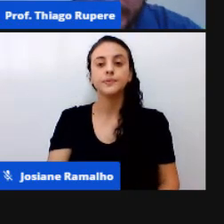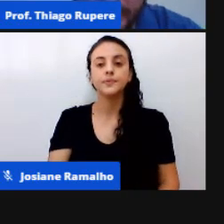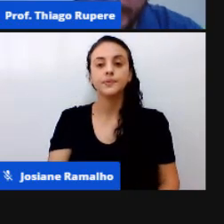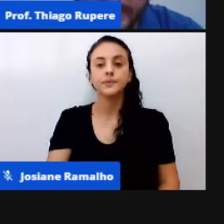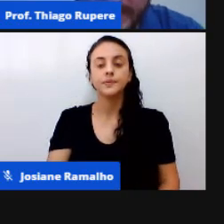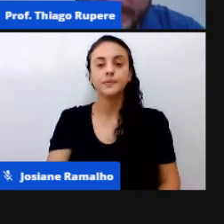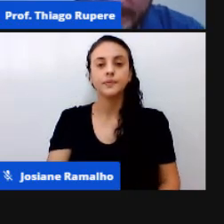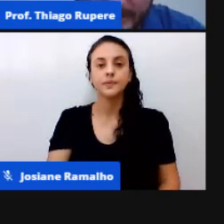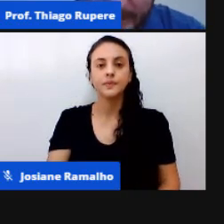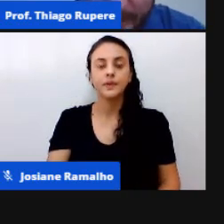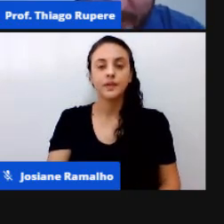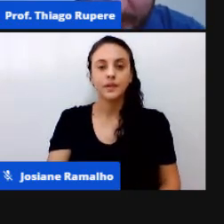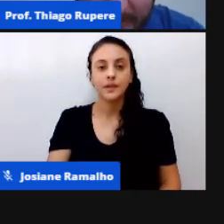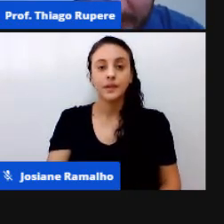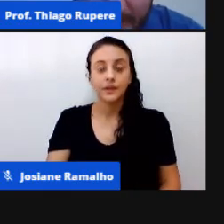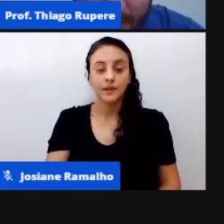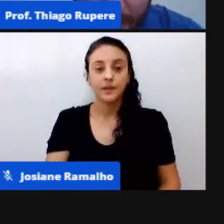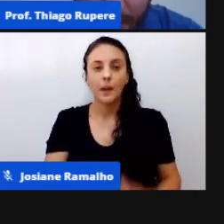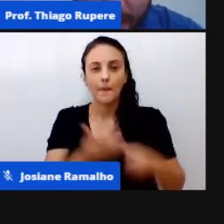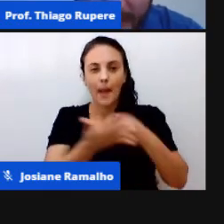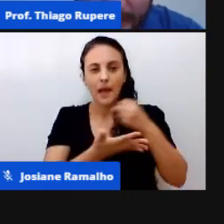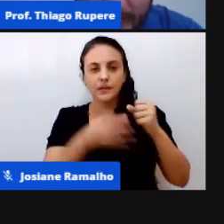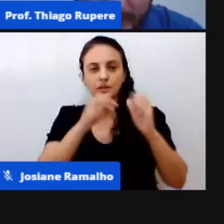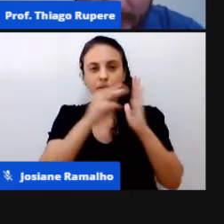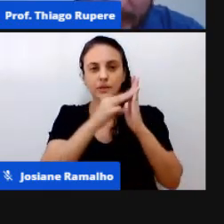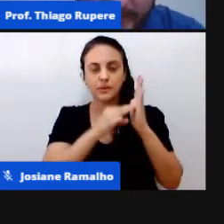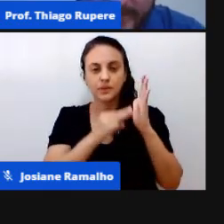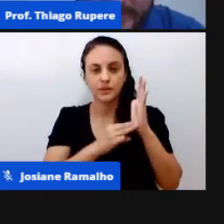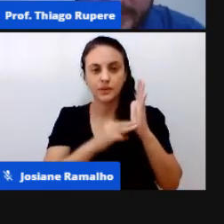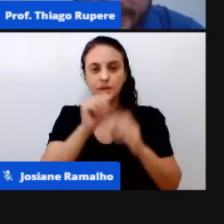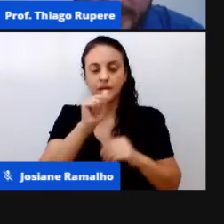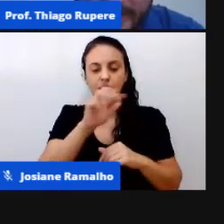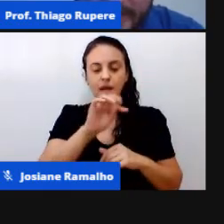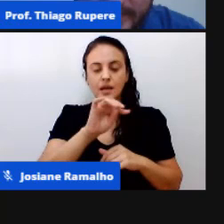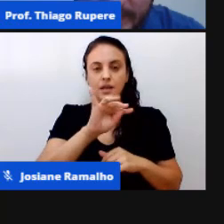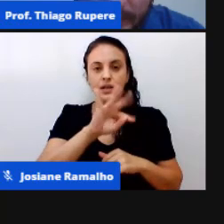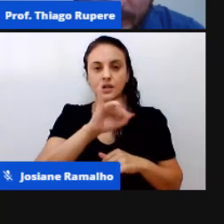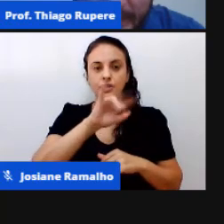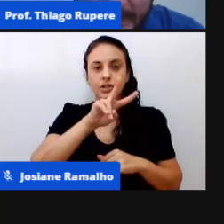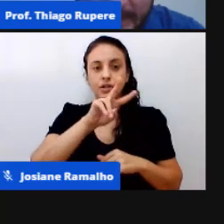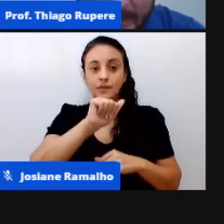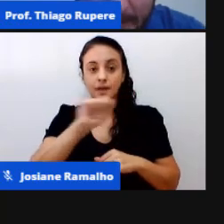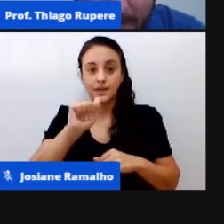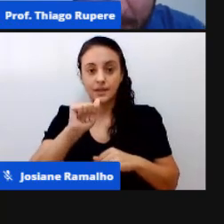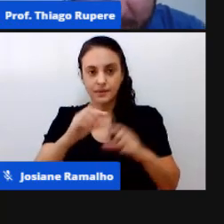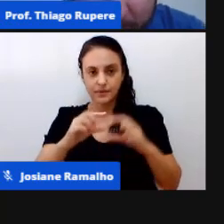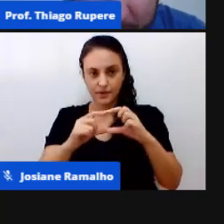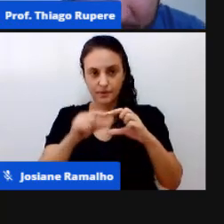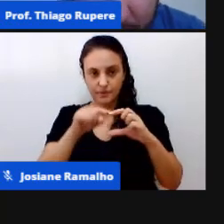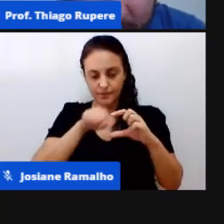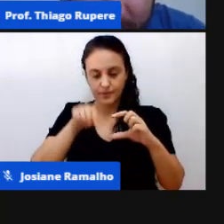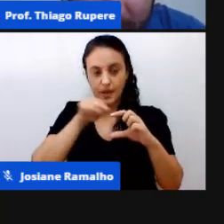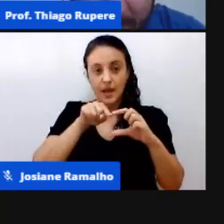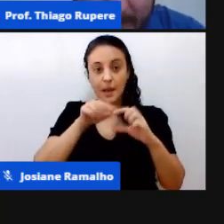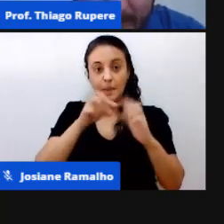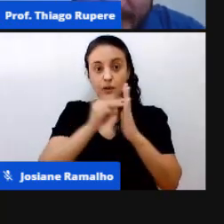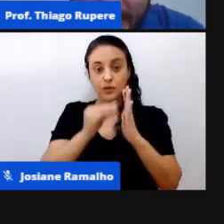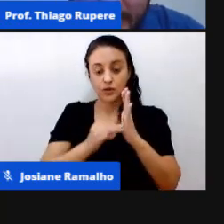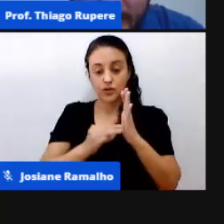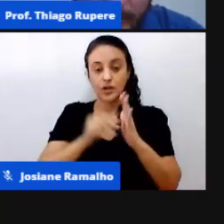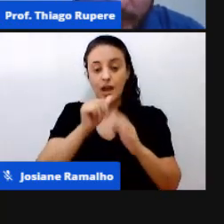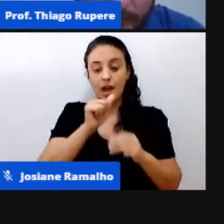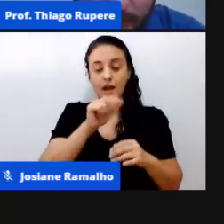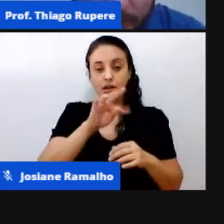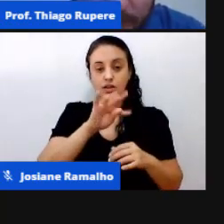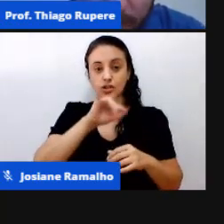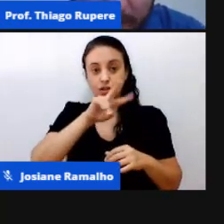Princípios das metodologias ativas. Você vê ali no centro, né, metodologias ativas de ensino. Uma das primeiras coisas que aparecem